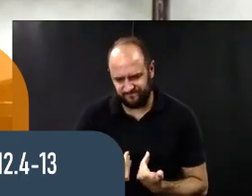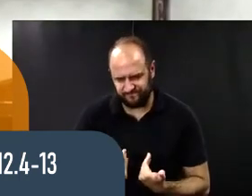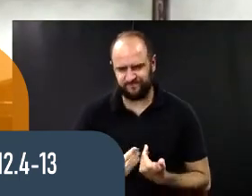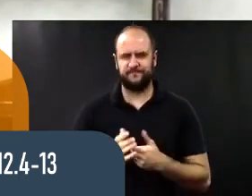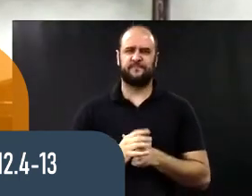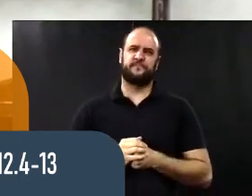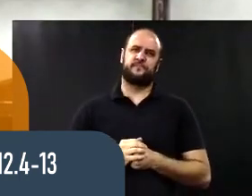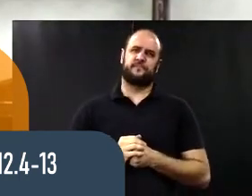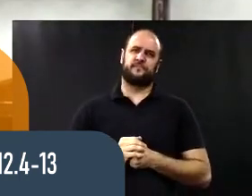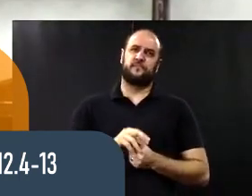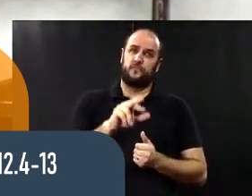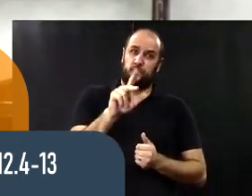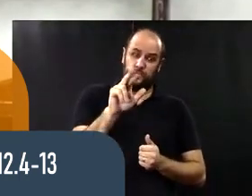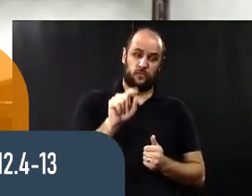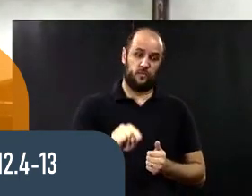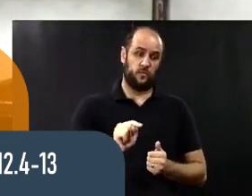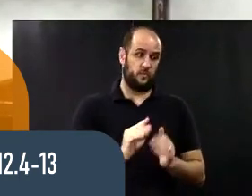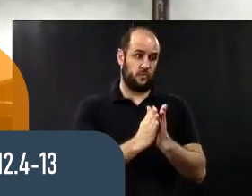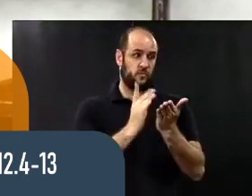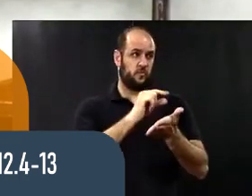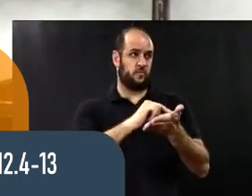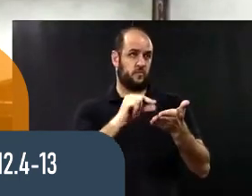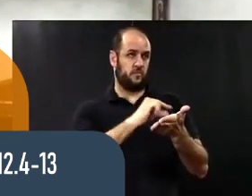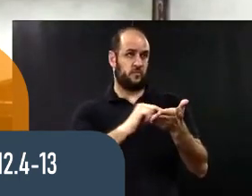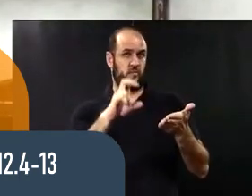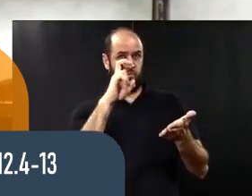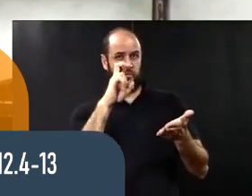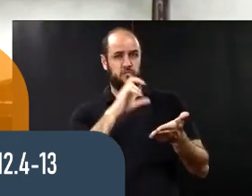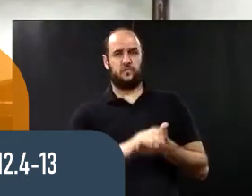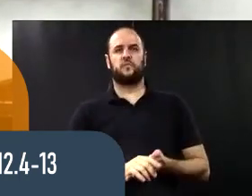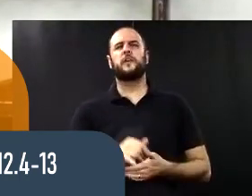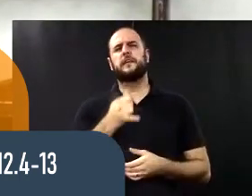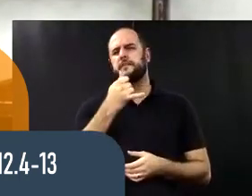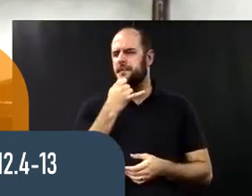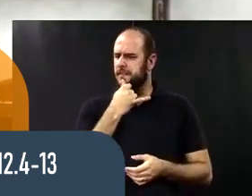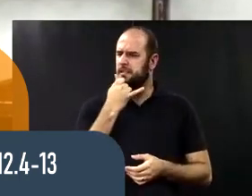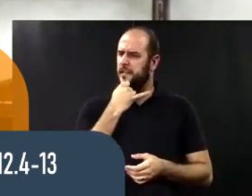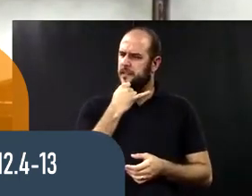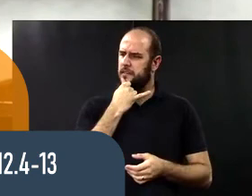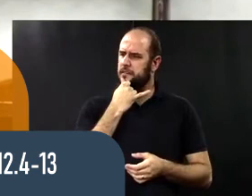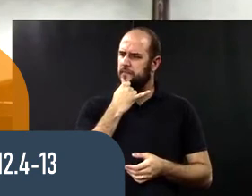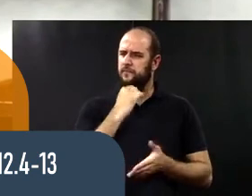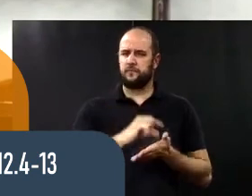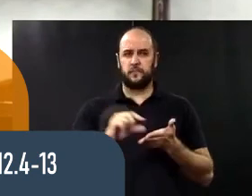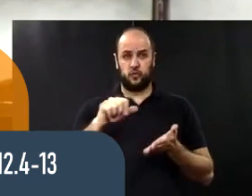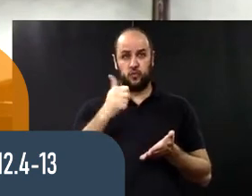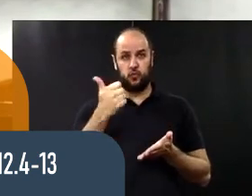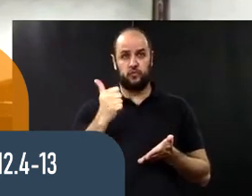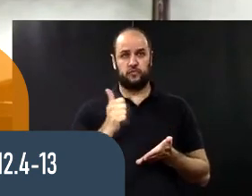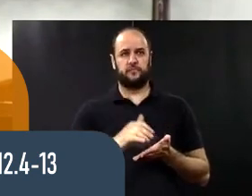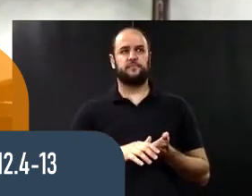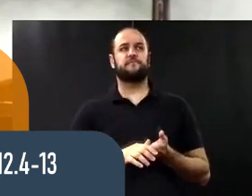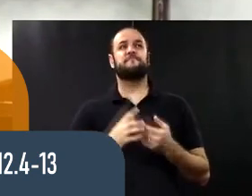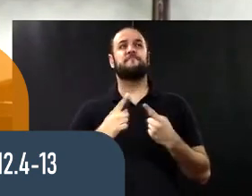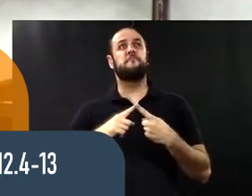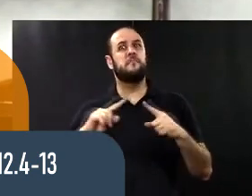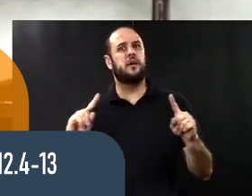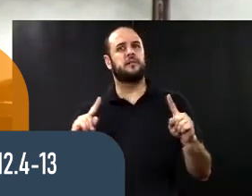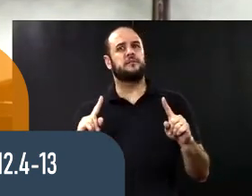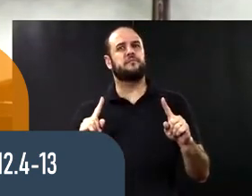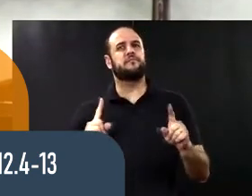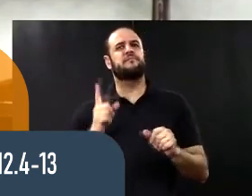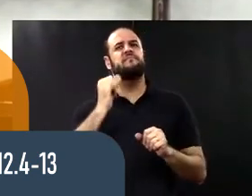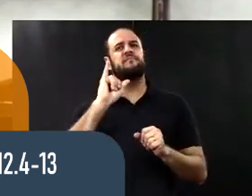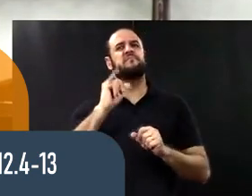diz aqui o versículo 5, tristeza, versículo 11. Todavia, quando o seu trabalho